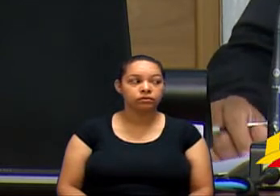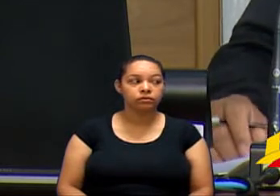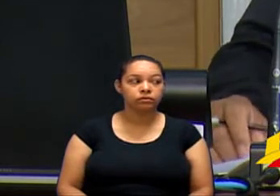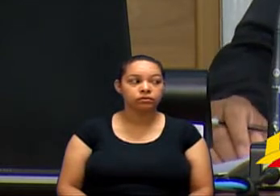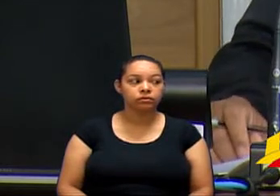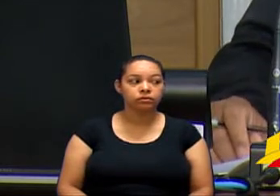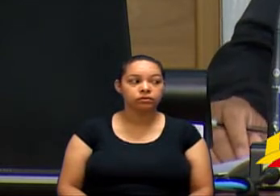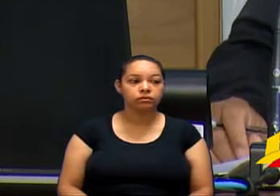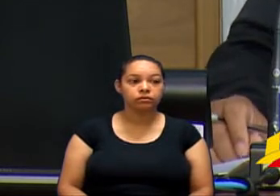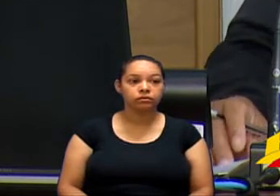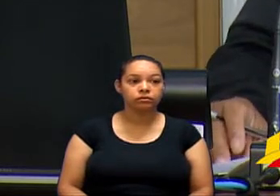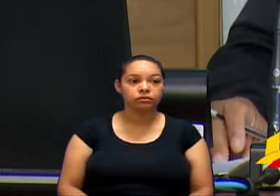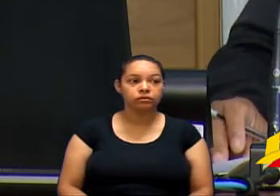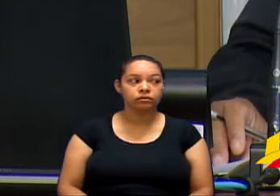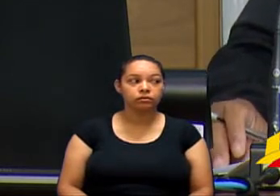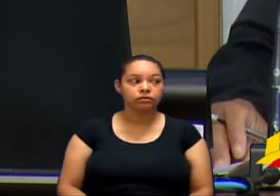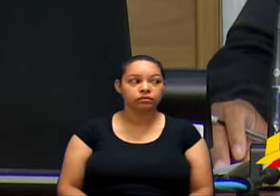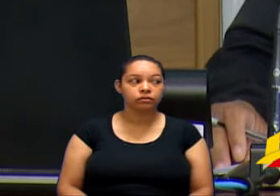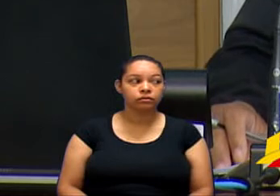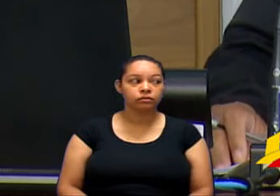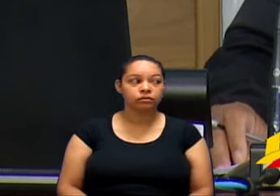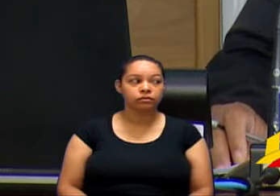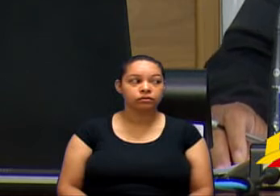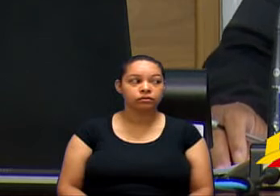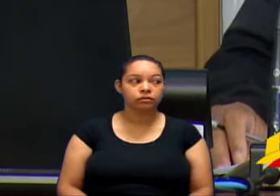já perdi um já